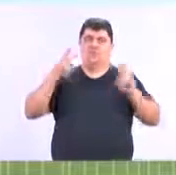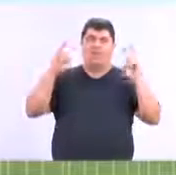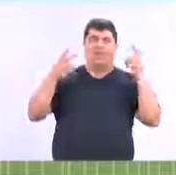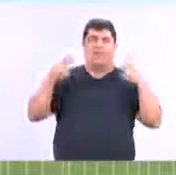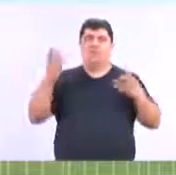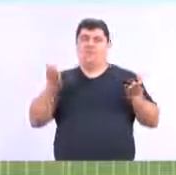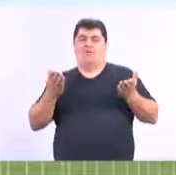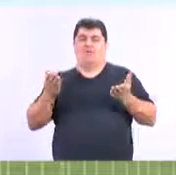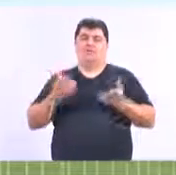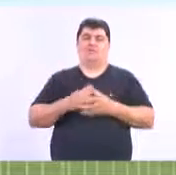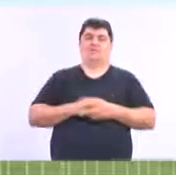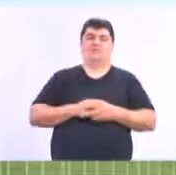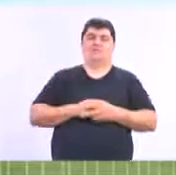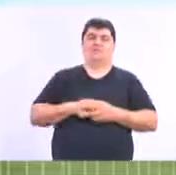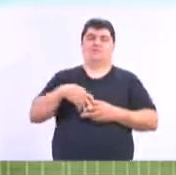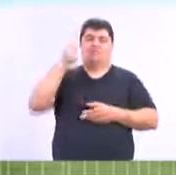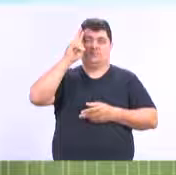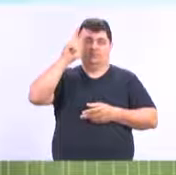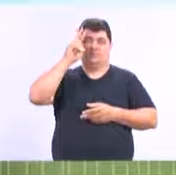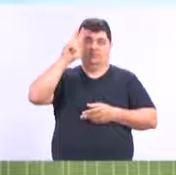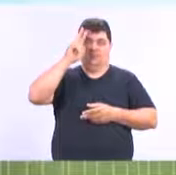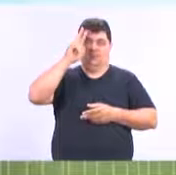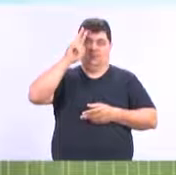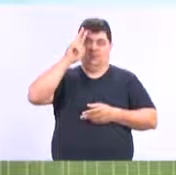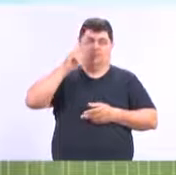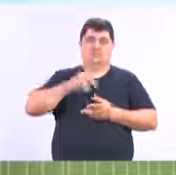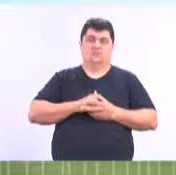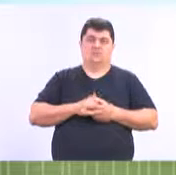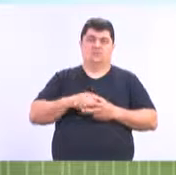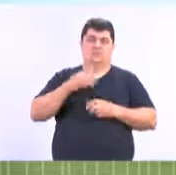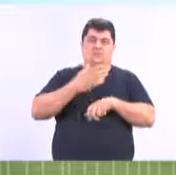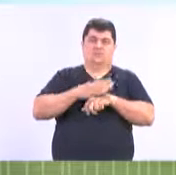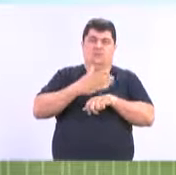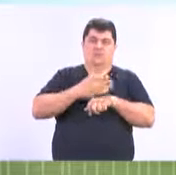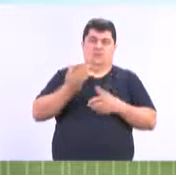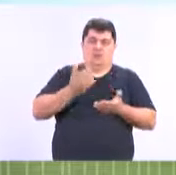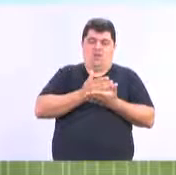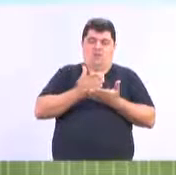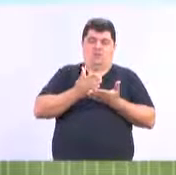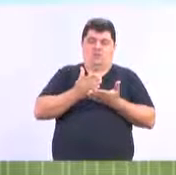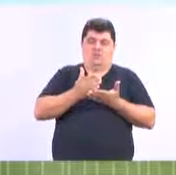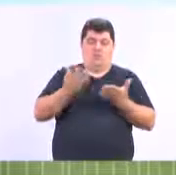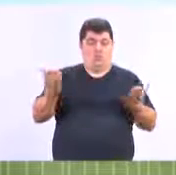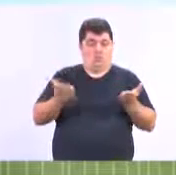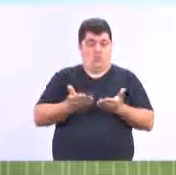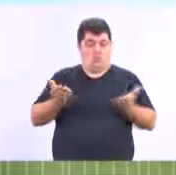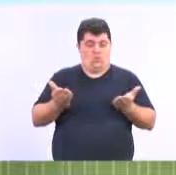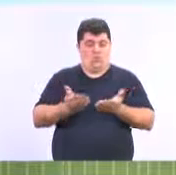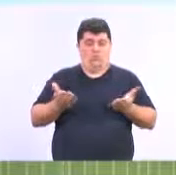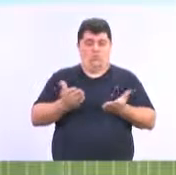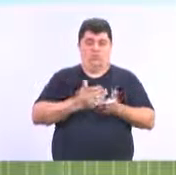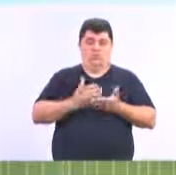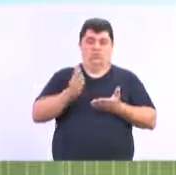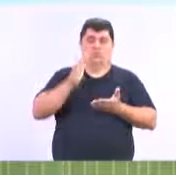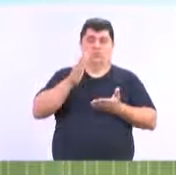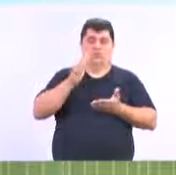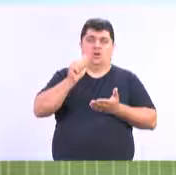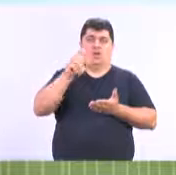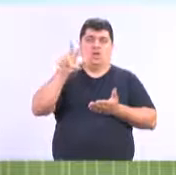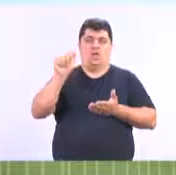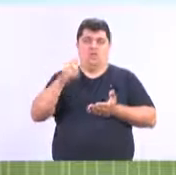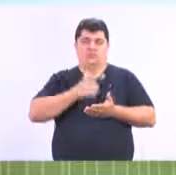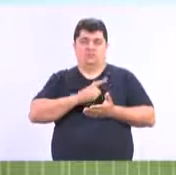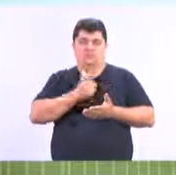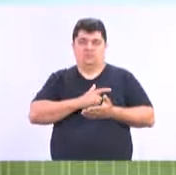vão brincar e tal. Relembrando agora da nova estrutura das atividades. Essa atividade que vai começar na aula de hoje, a partir de hoje você vai começar a poder